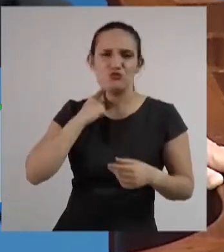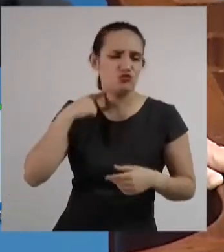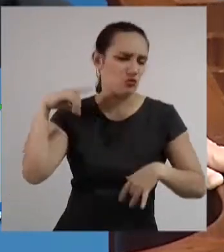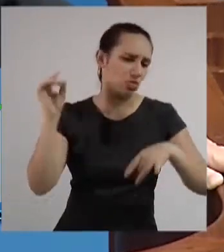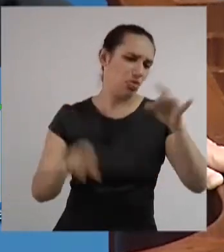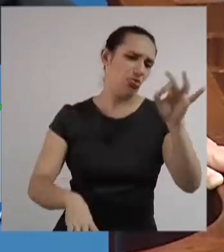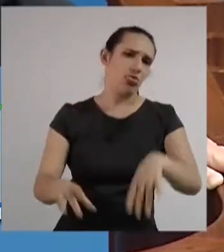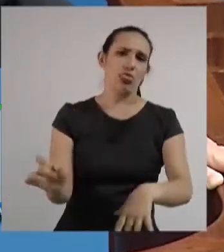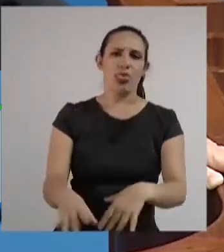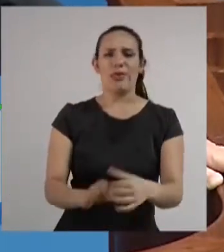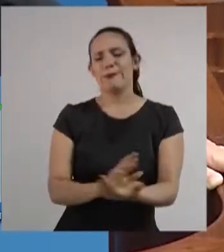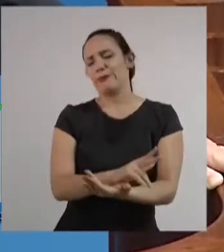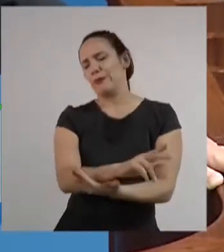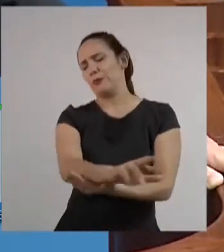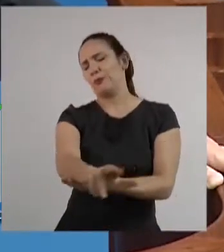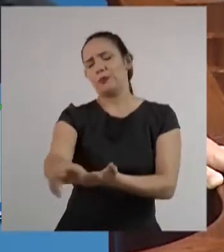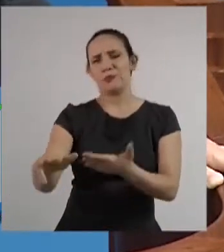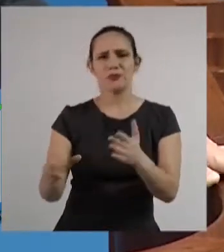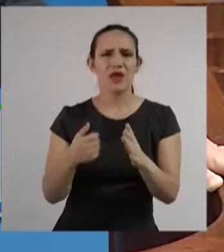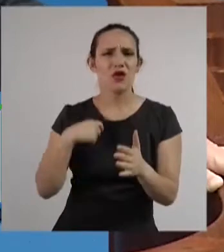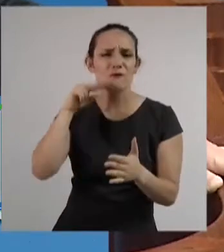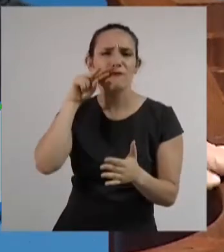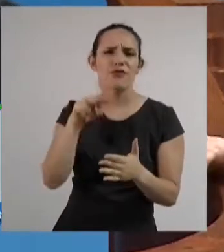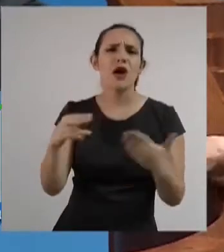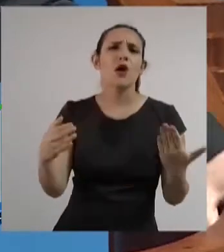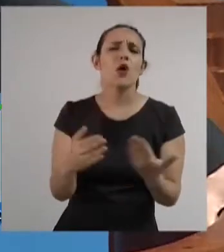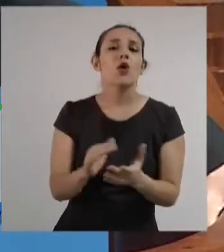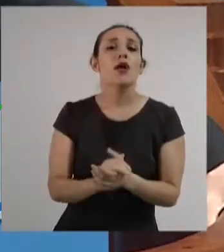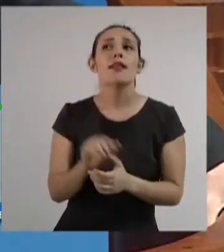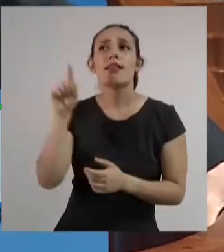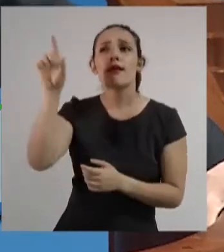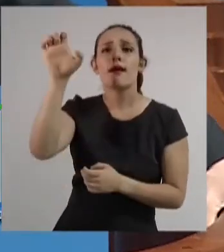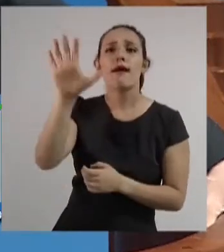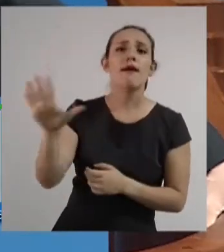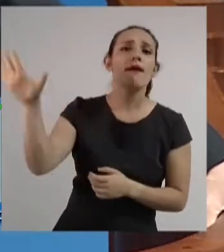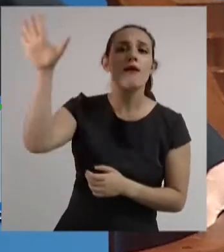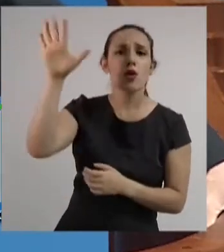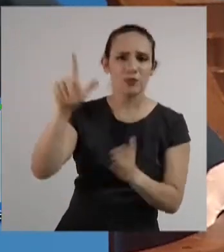poluição. Estava lendo uma matéria agora, a Europa